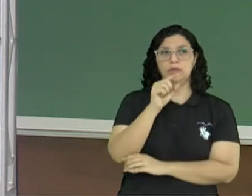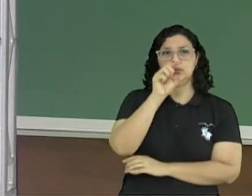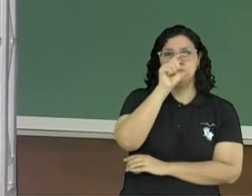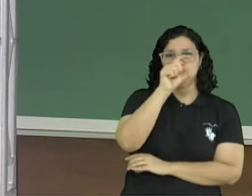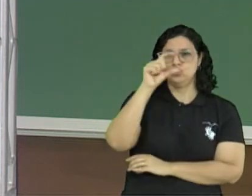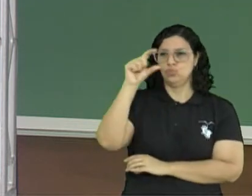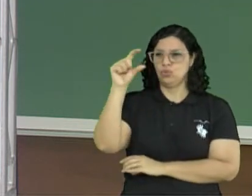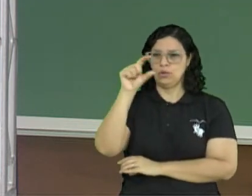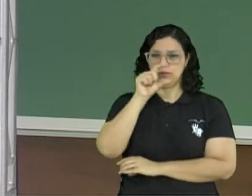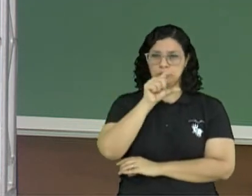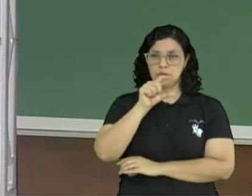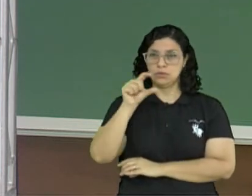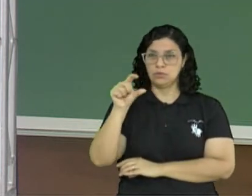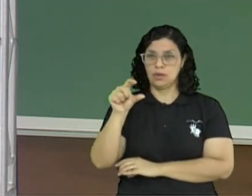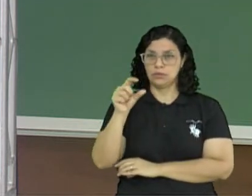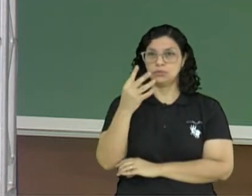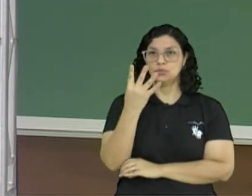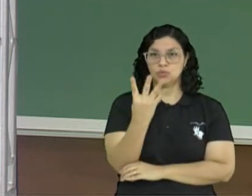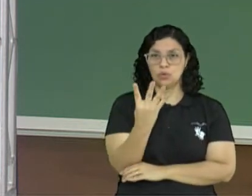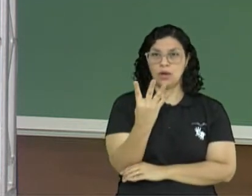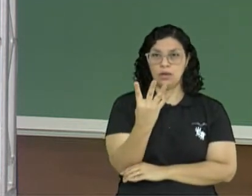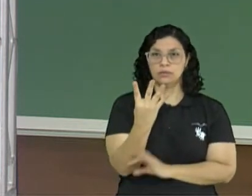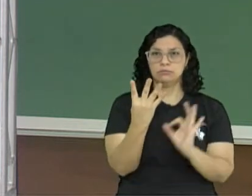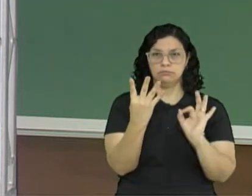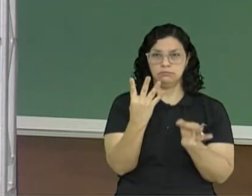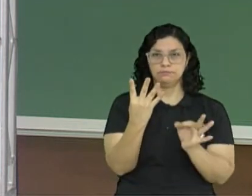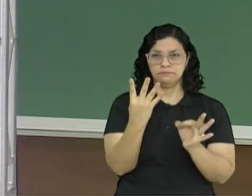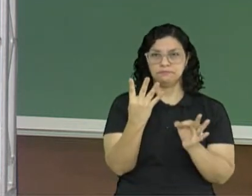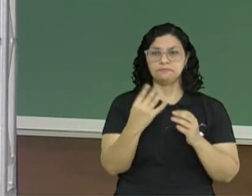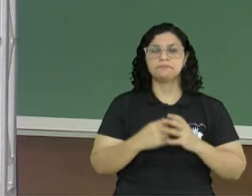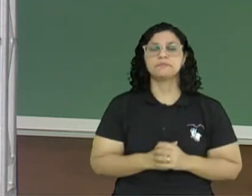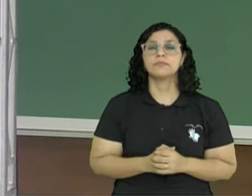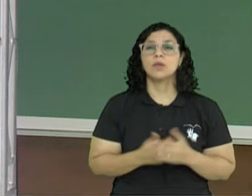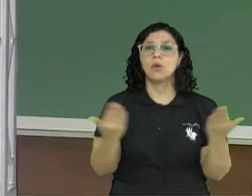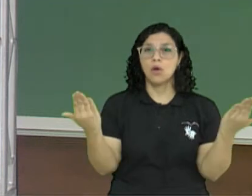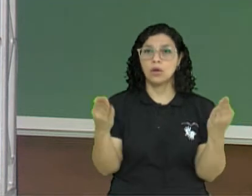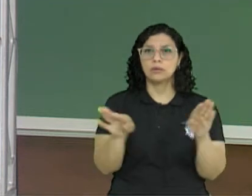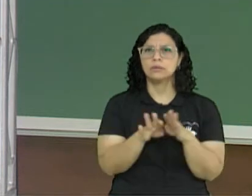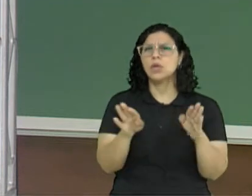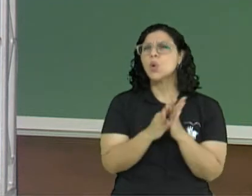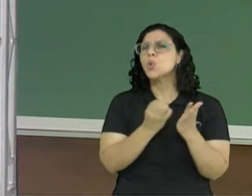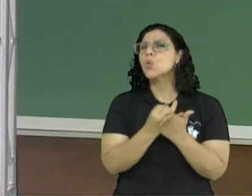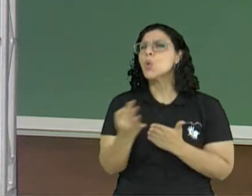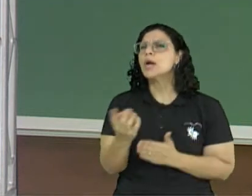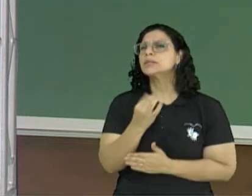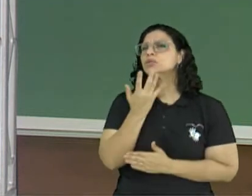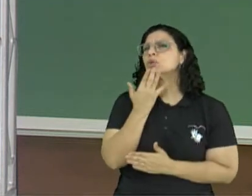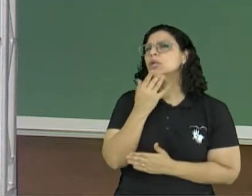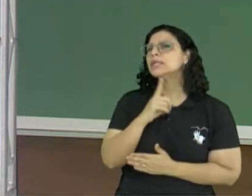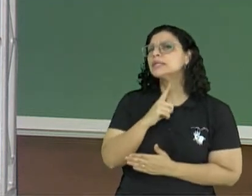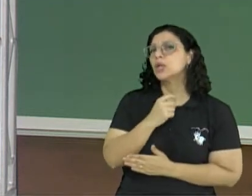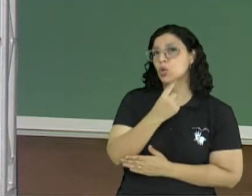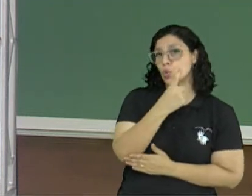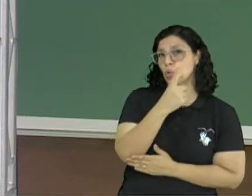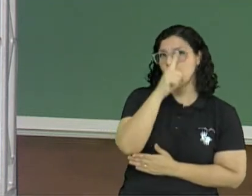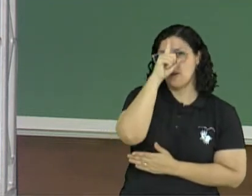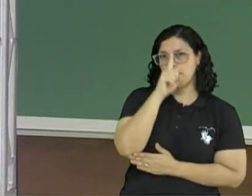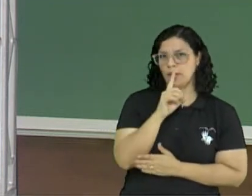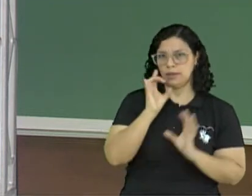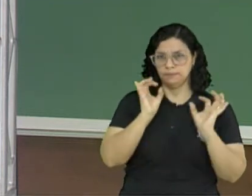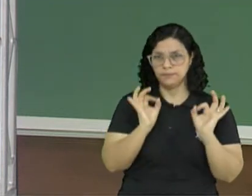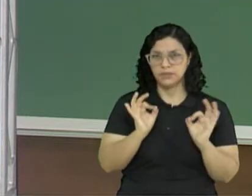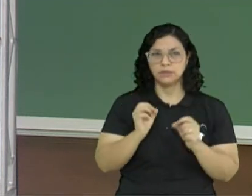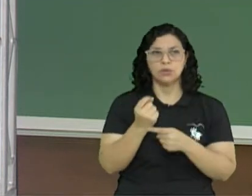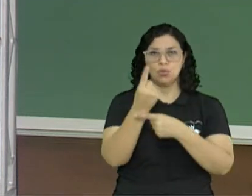esse quadrado aqui é o meu inteiro. Está dividido em 4 partes. Quantas partes estão sendo consideradas? Uma parte,